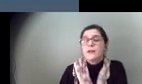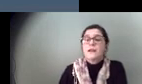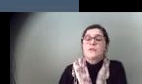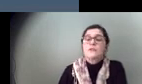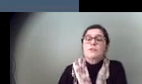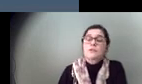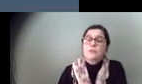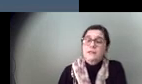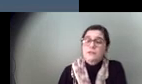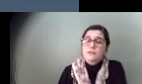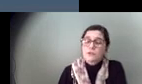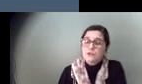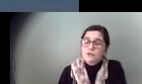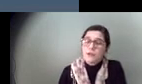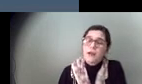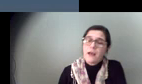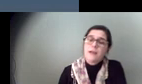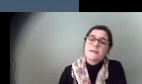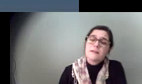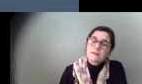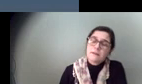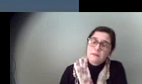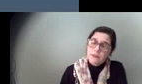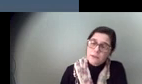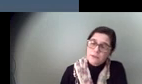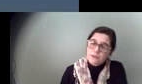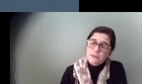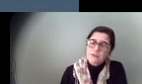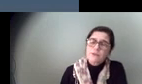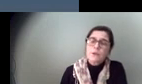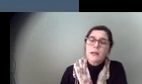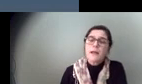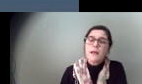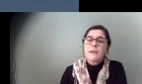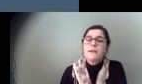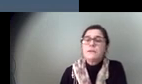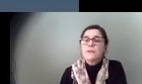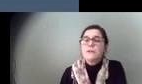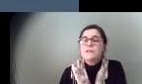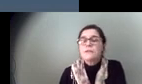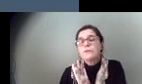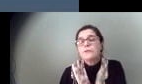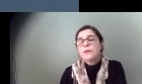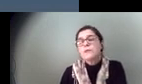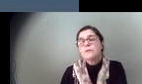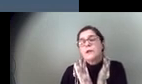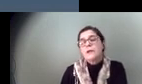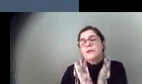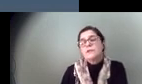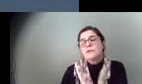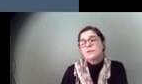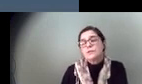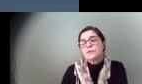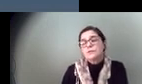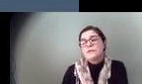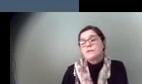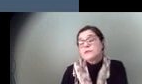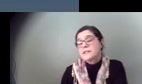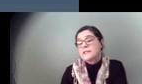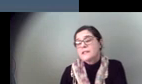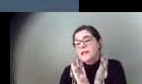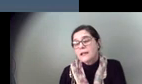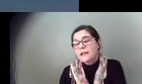trouxe sobre as competências socioemocionais, né, na educação física escolar, e também o desenvolvimento de